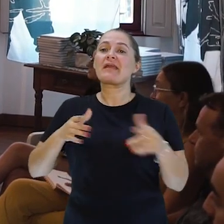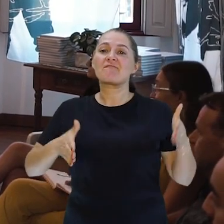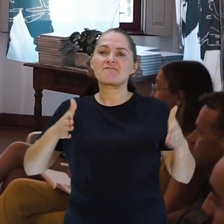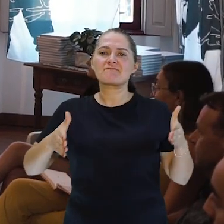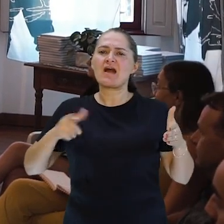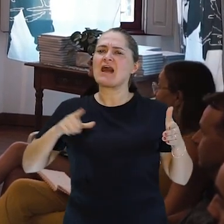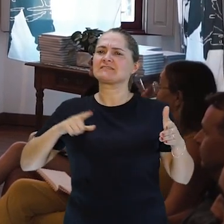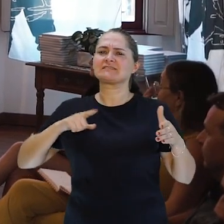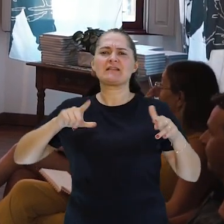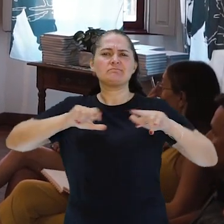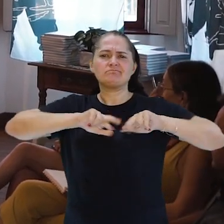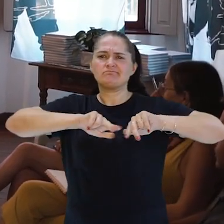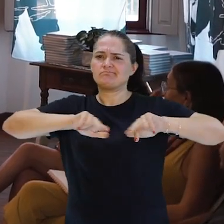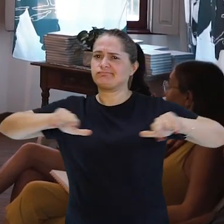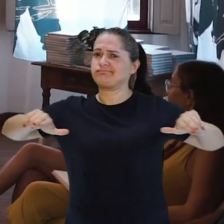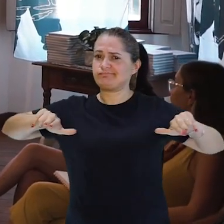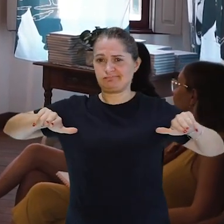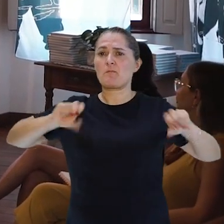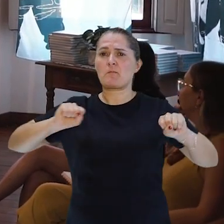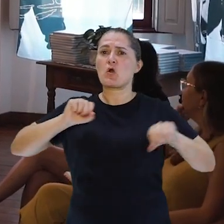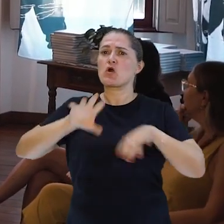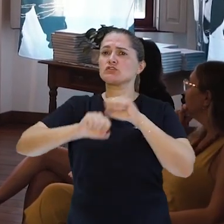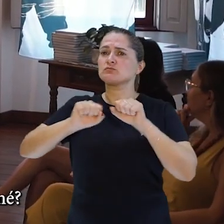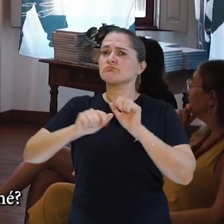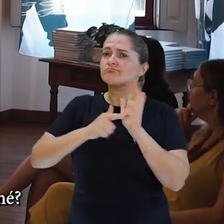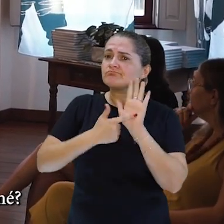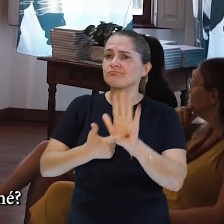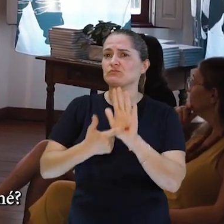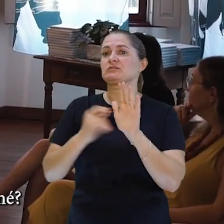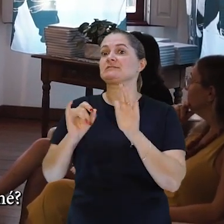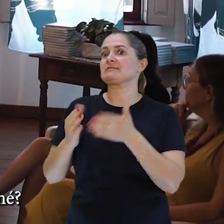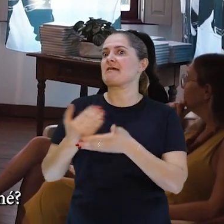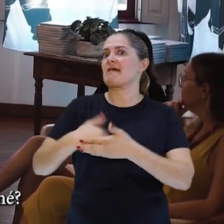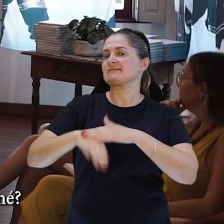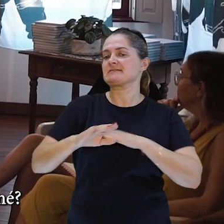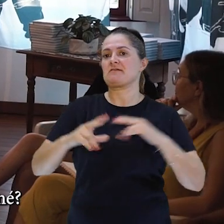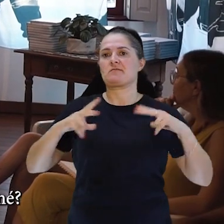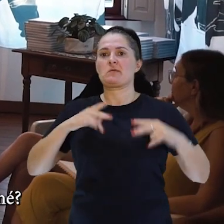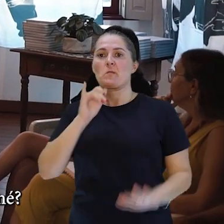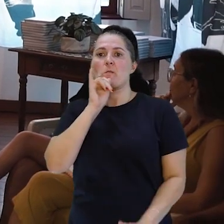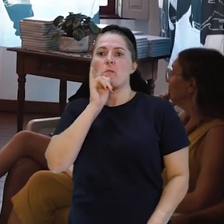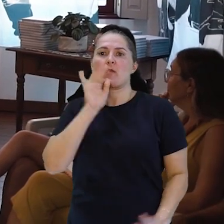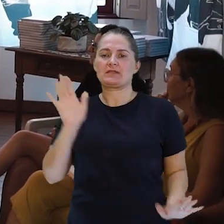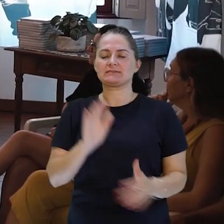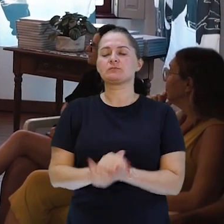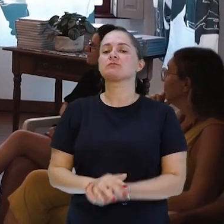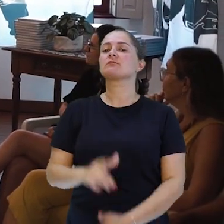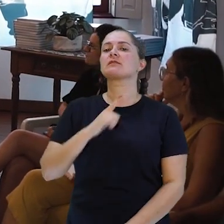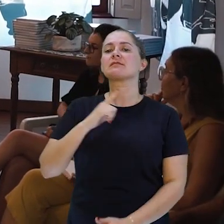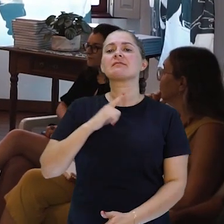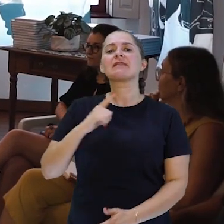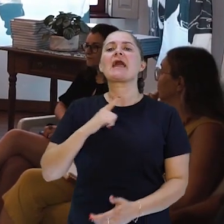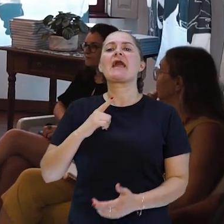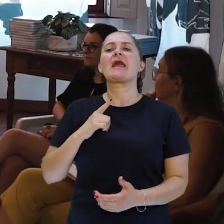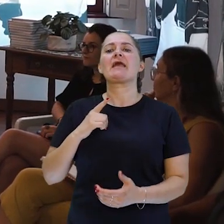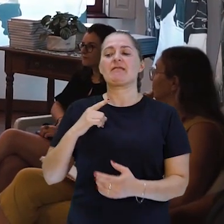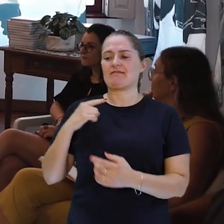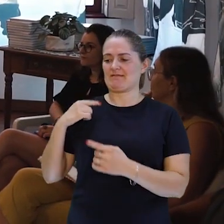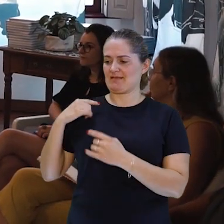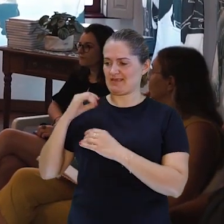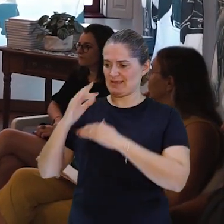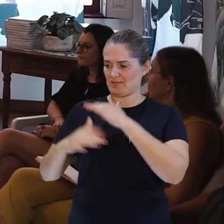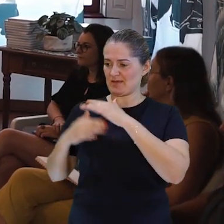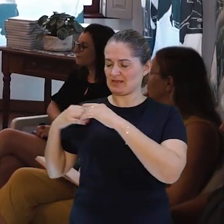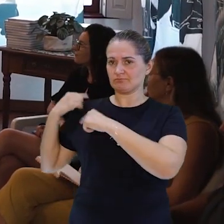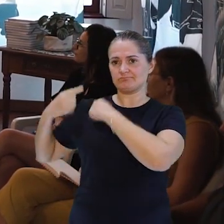que cada fase tem alguma coisa que vocês podem buscar. Quem estiver montando, quem sabe, um acervo privado, né? Nós temos